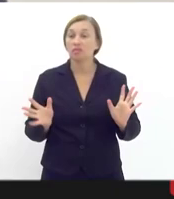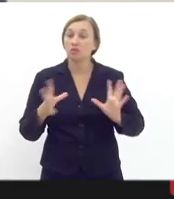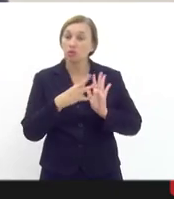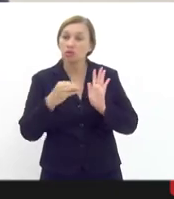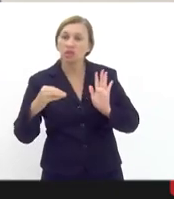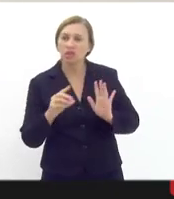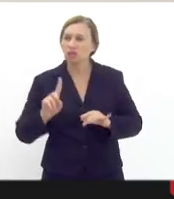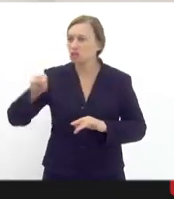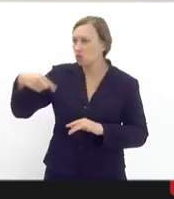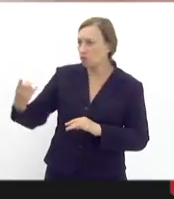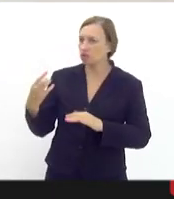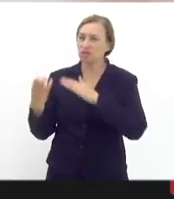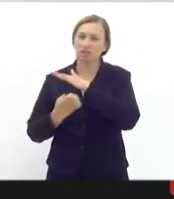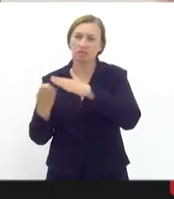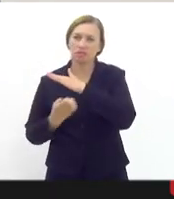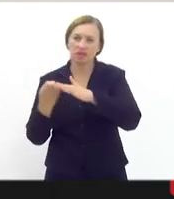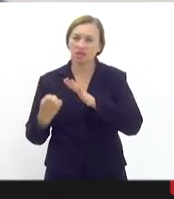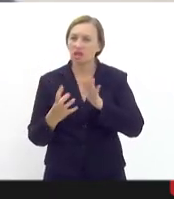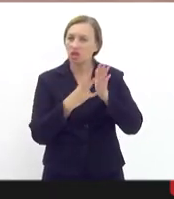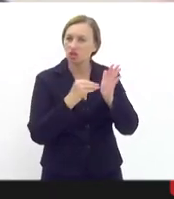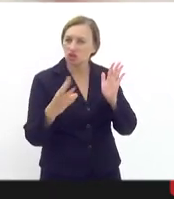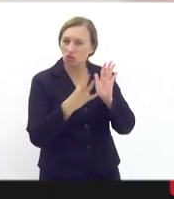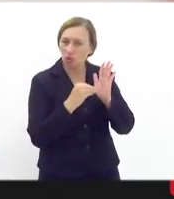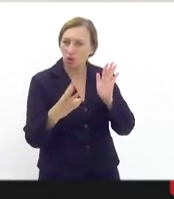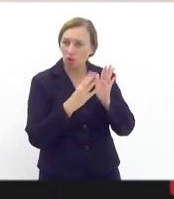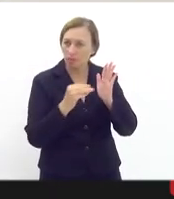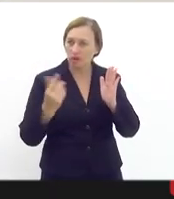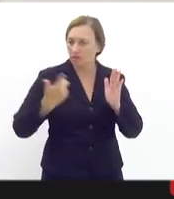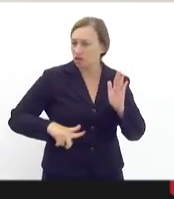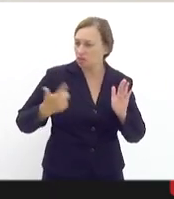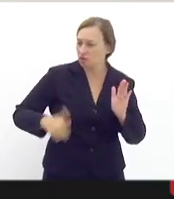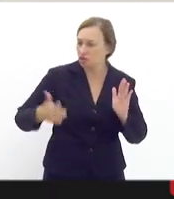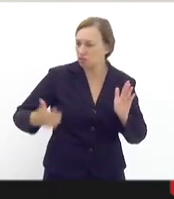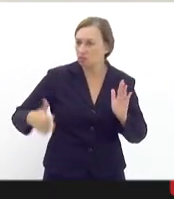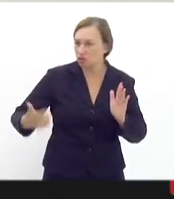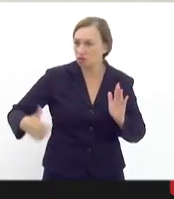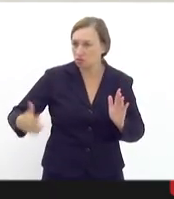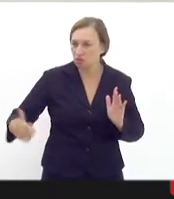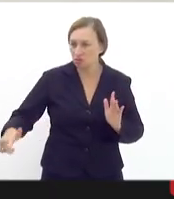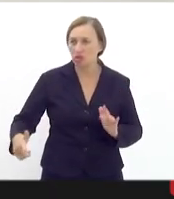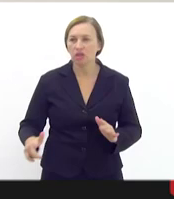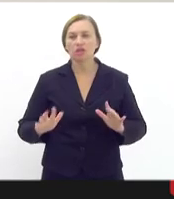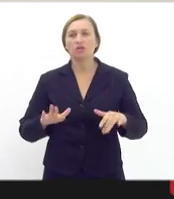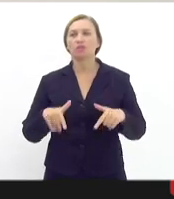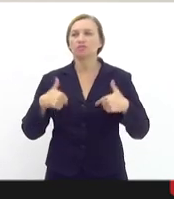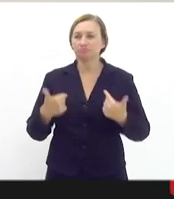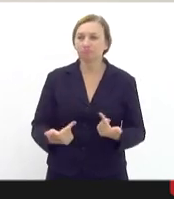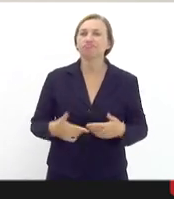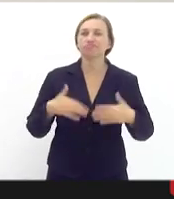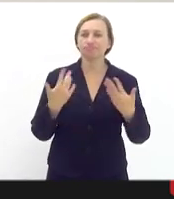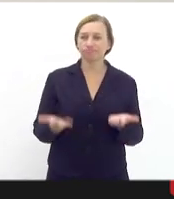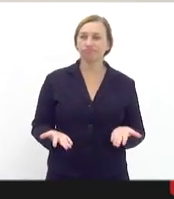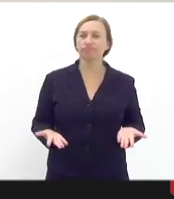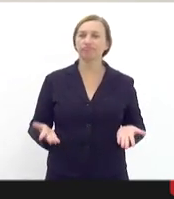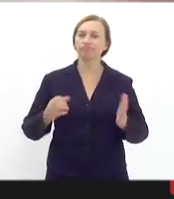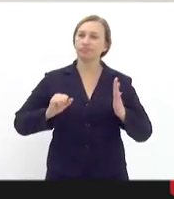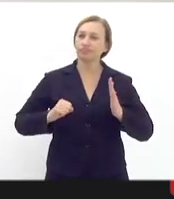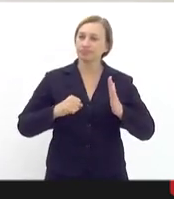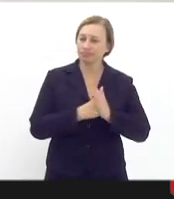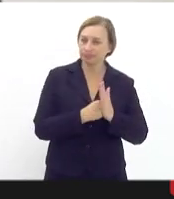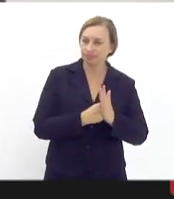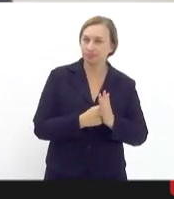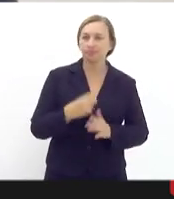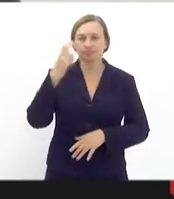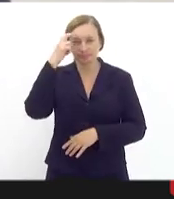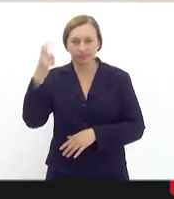outras empresas, inclusive de cópia, de você fazer a mesma coisa e repetir e ter aquela reação. Então, a gente tem um impacto na